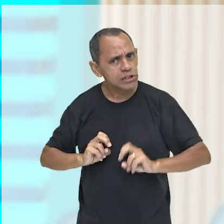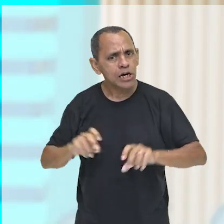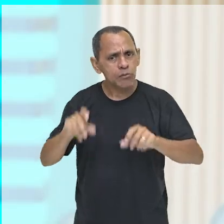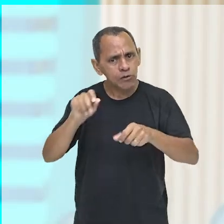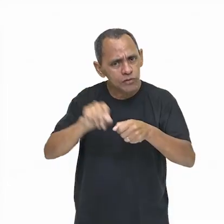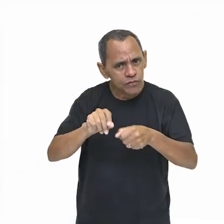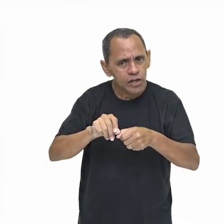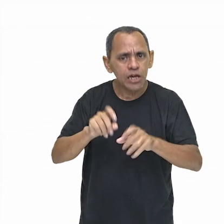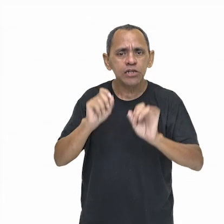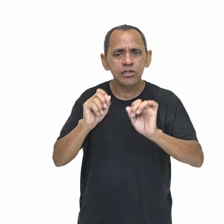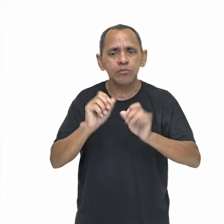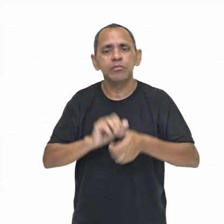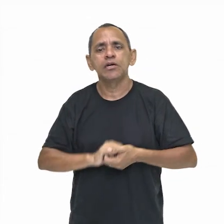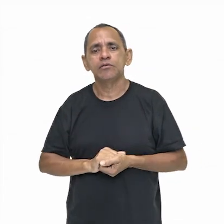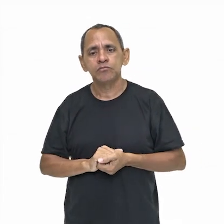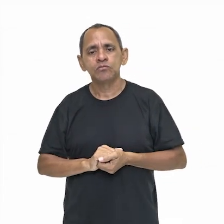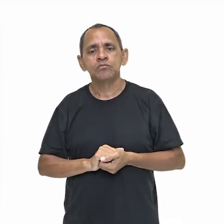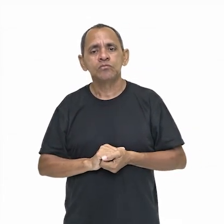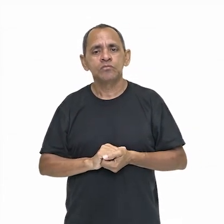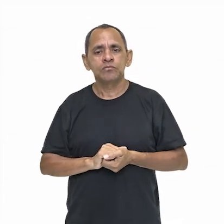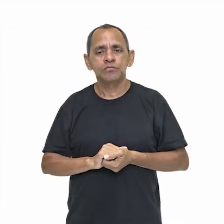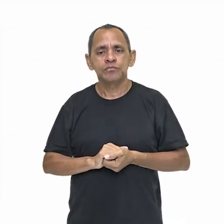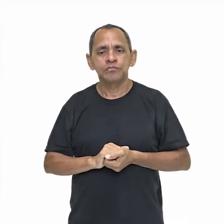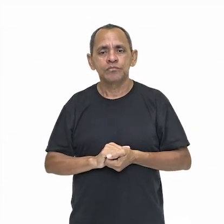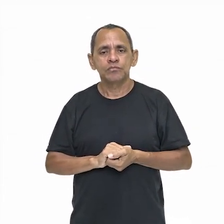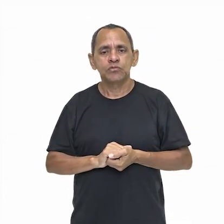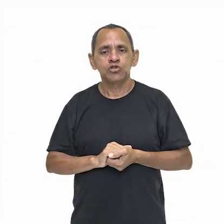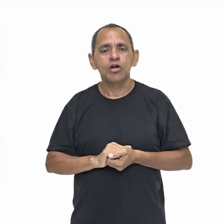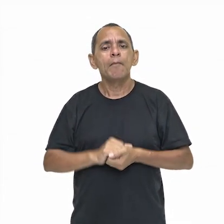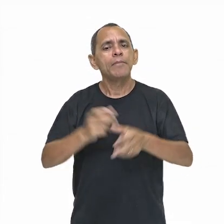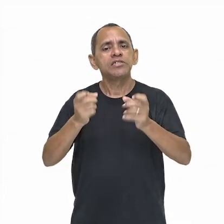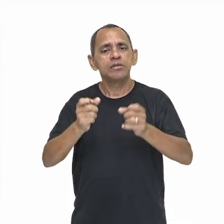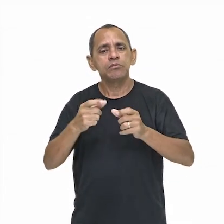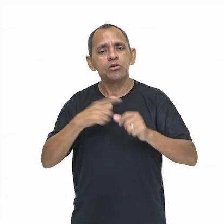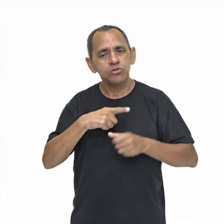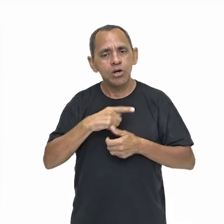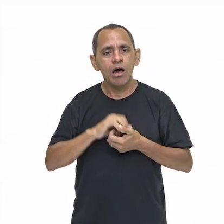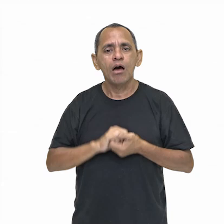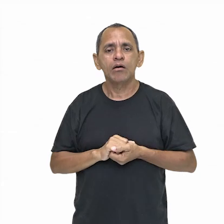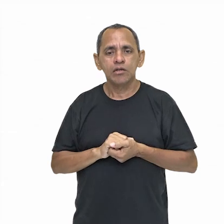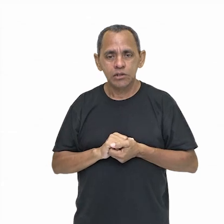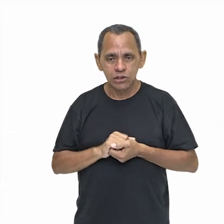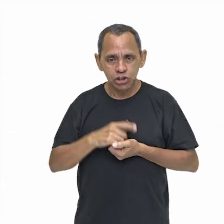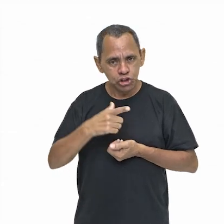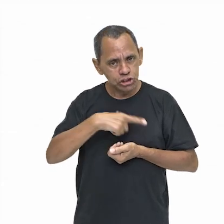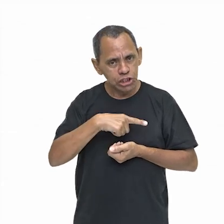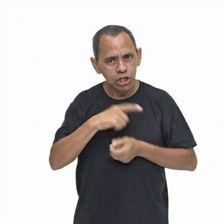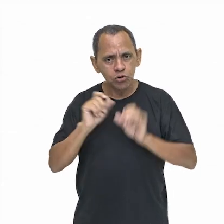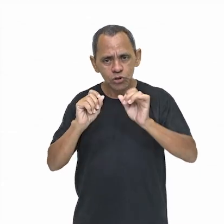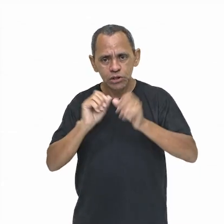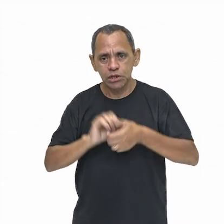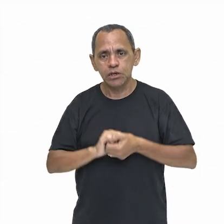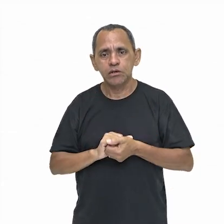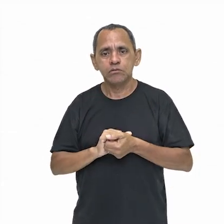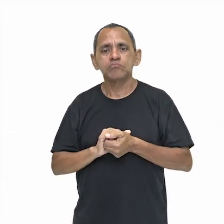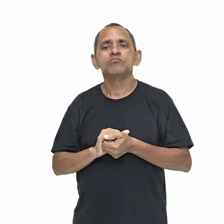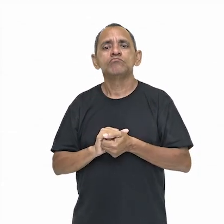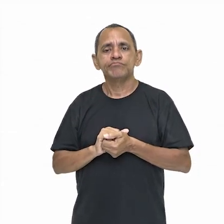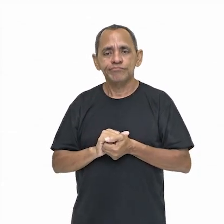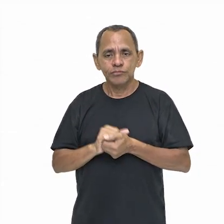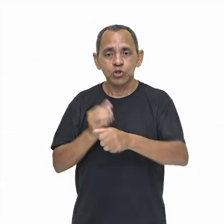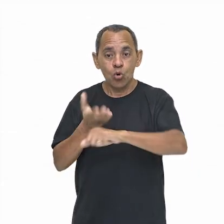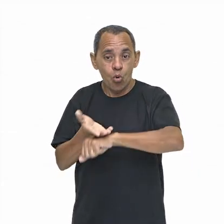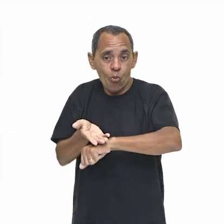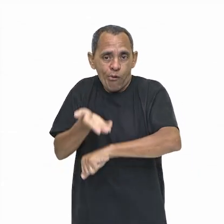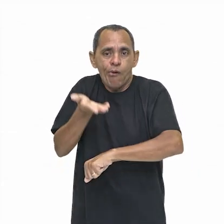hipertensão, certo? Então a pressão alta é o quê? É essa pressão que acontece no